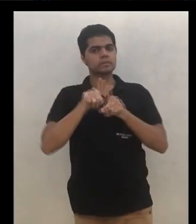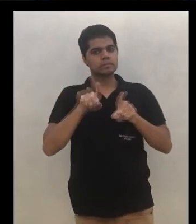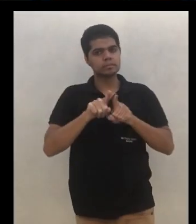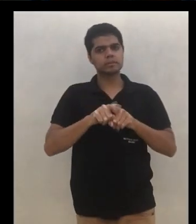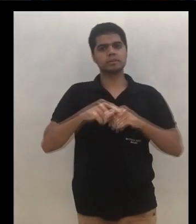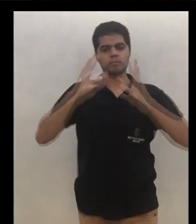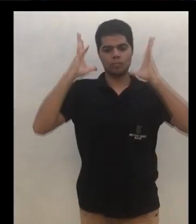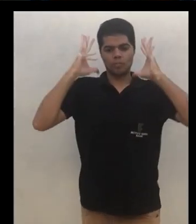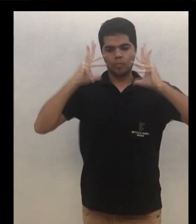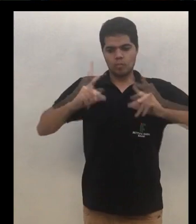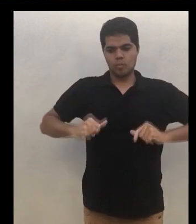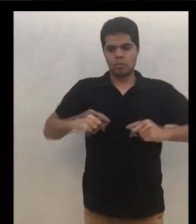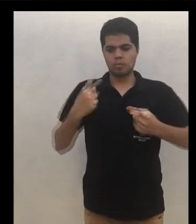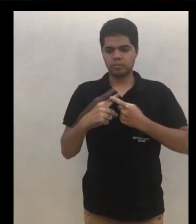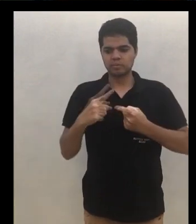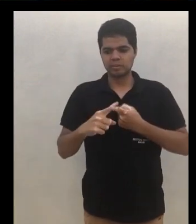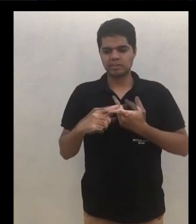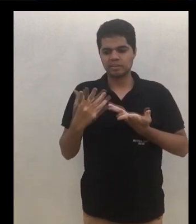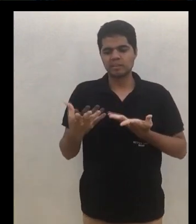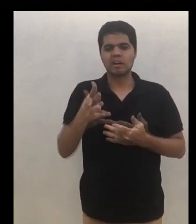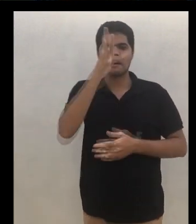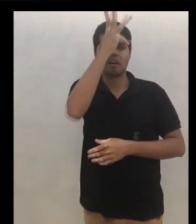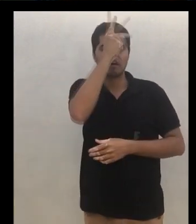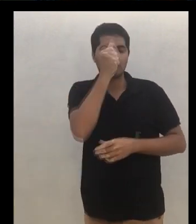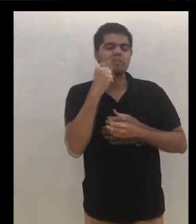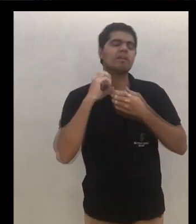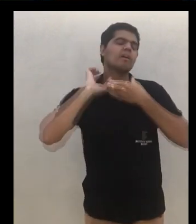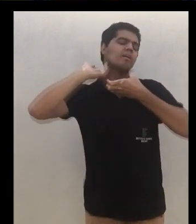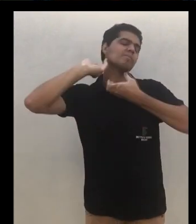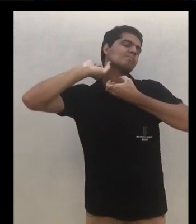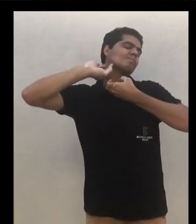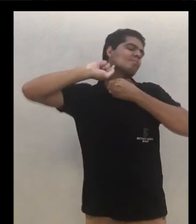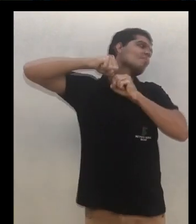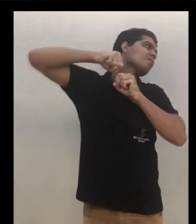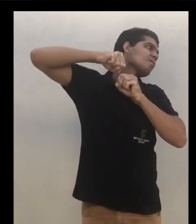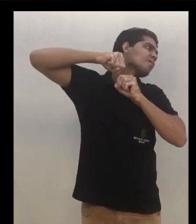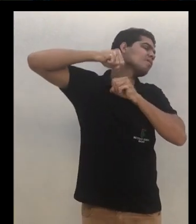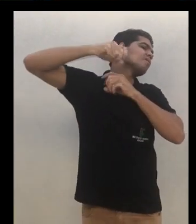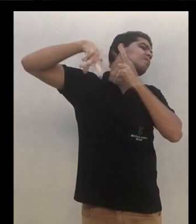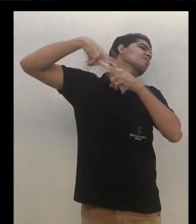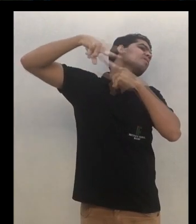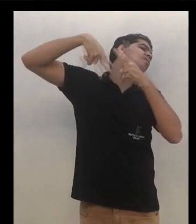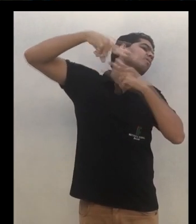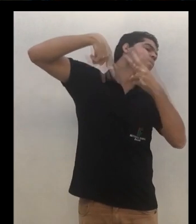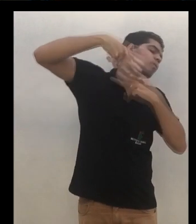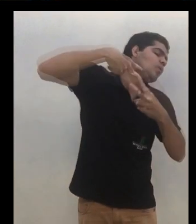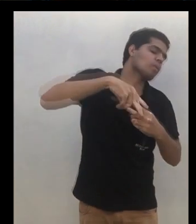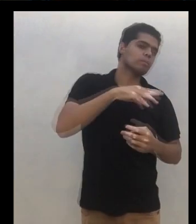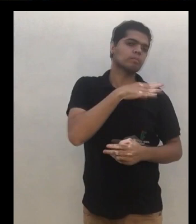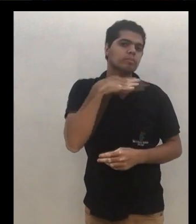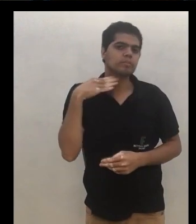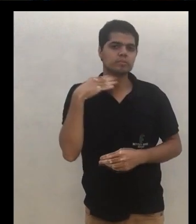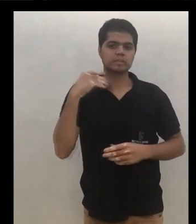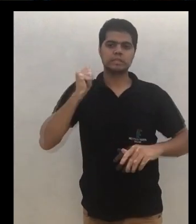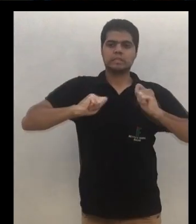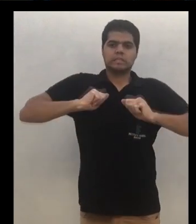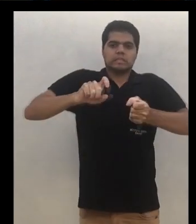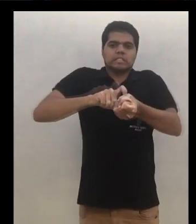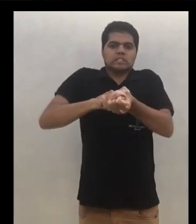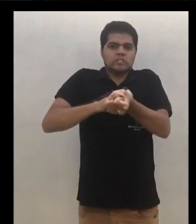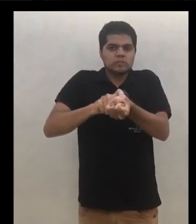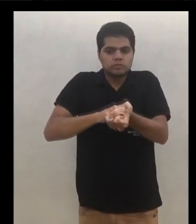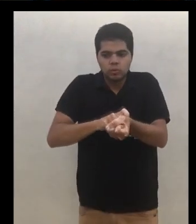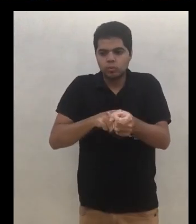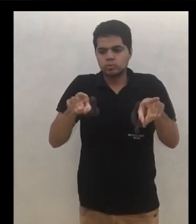né? A ave fica com torcedura de pescoço, dá cambalhotas, anda para trás, atinge o sistema nervoso. A bolba aviária você